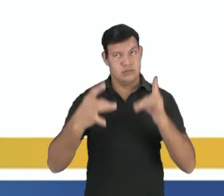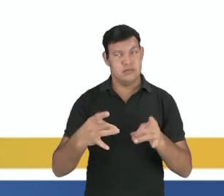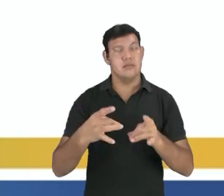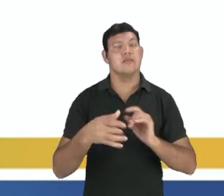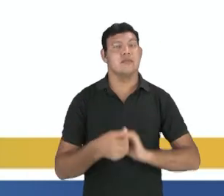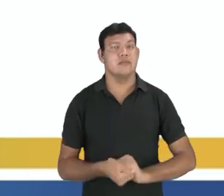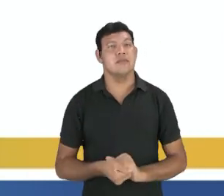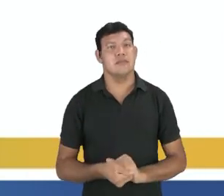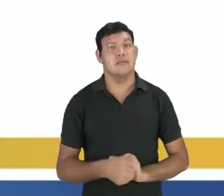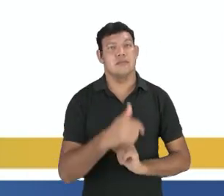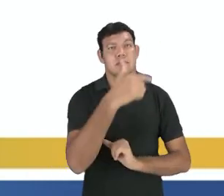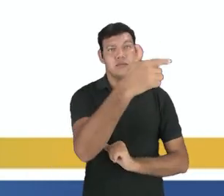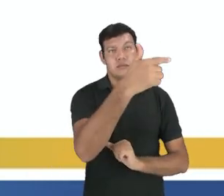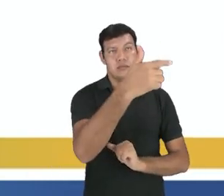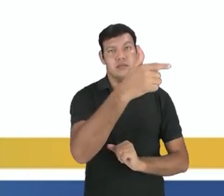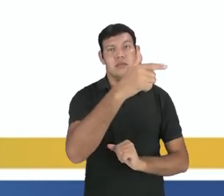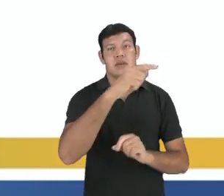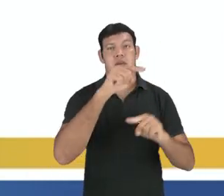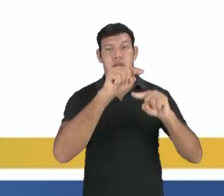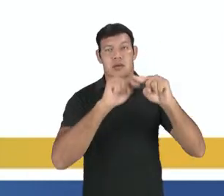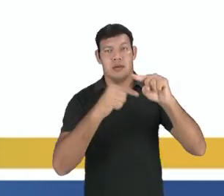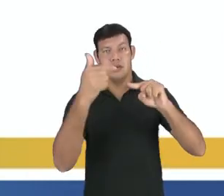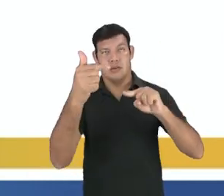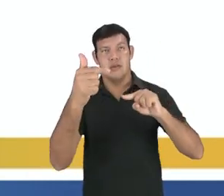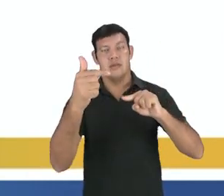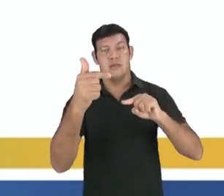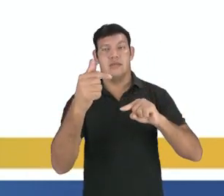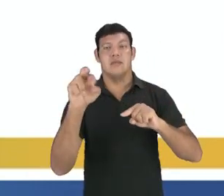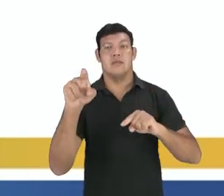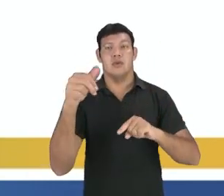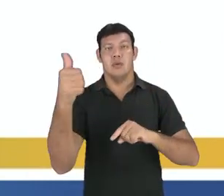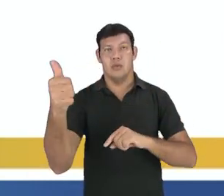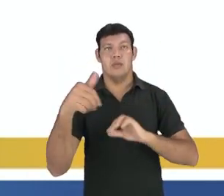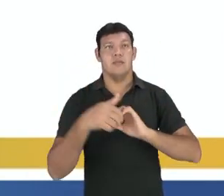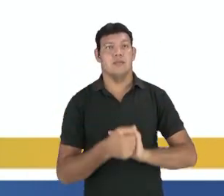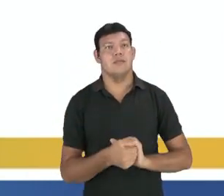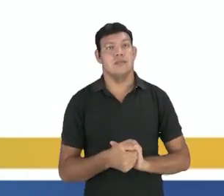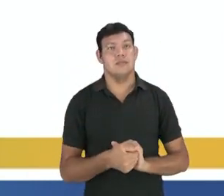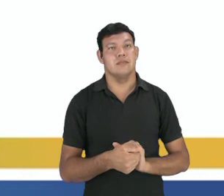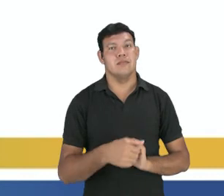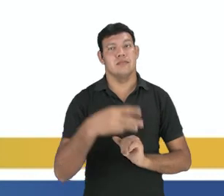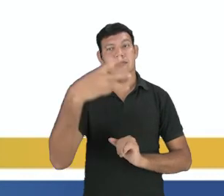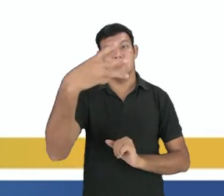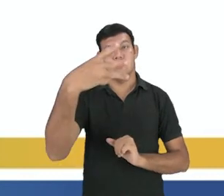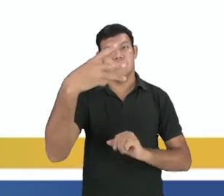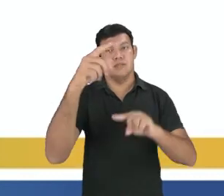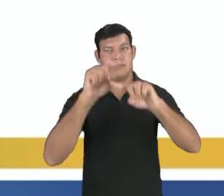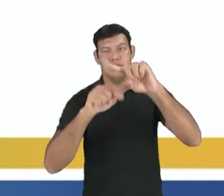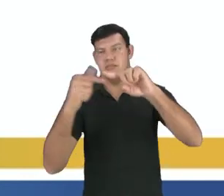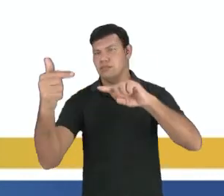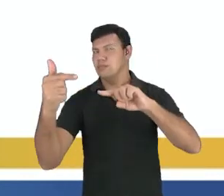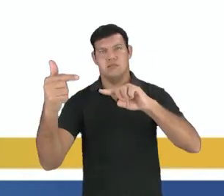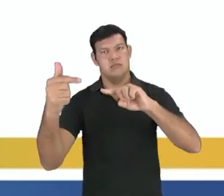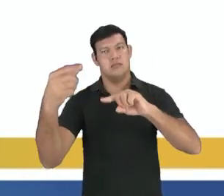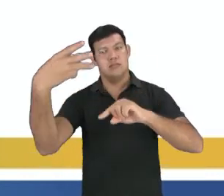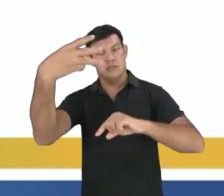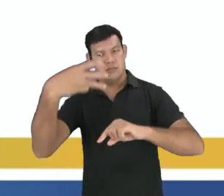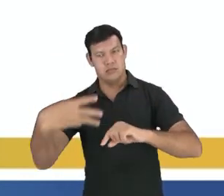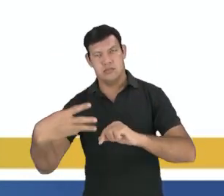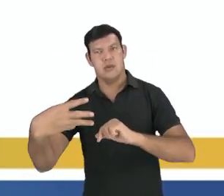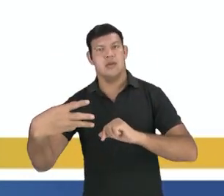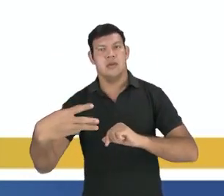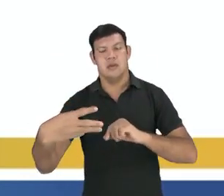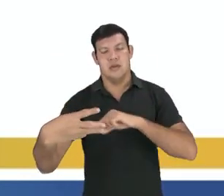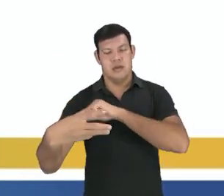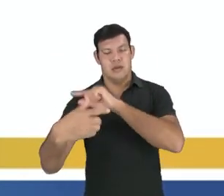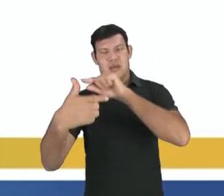fatores primos. Ó. 2 dividido para 2 dá 1. O 3 não divide para 2, repete. Então, não posso